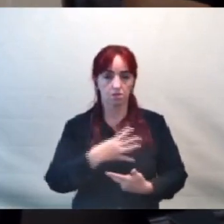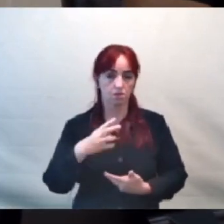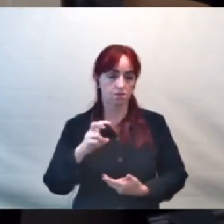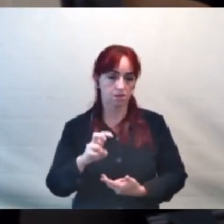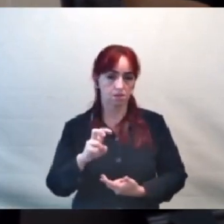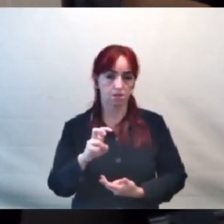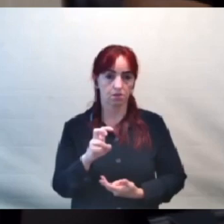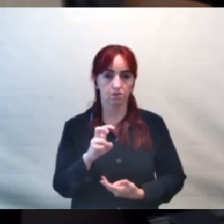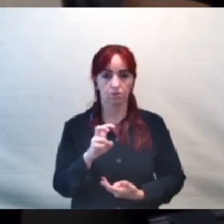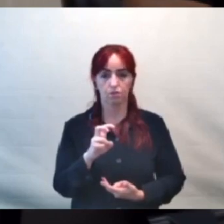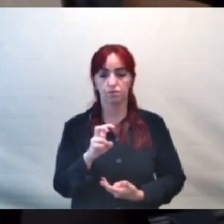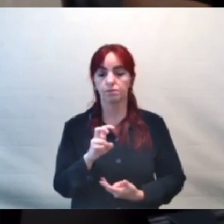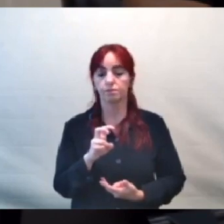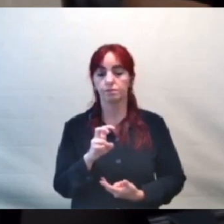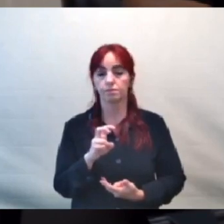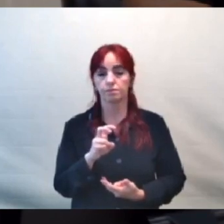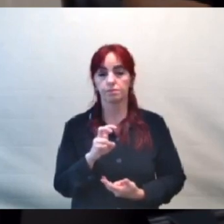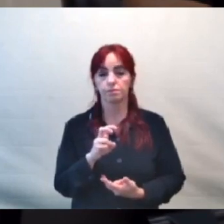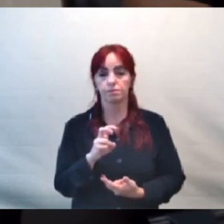45, de